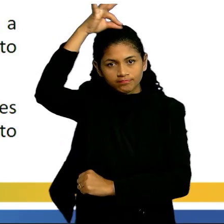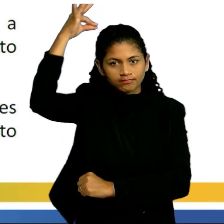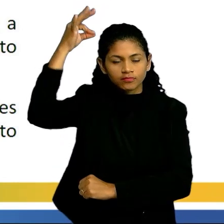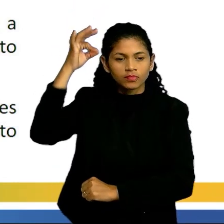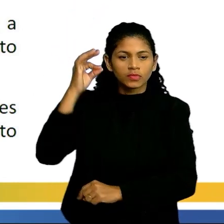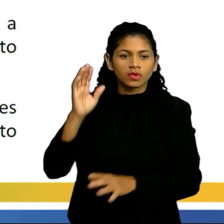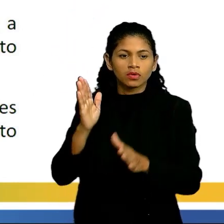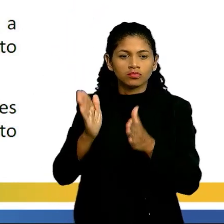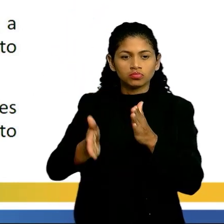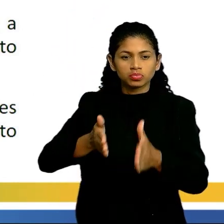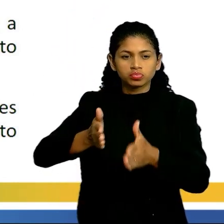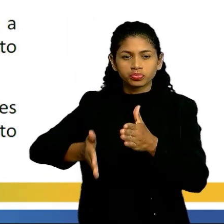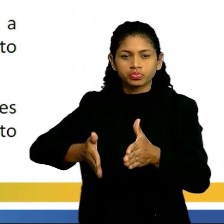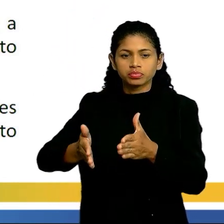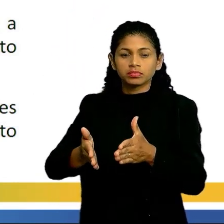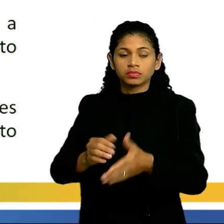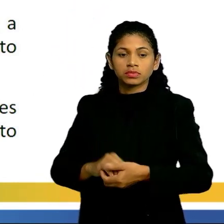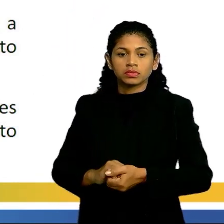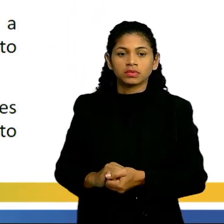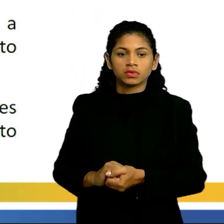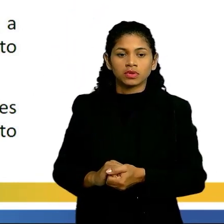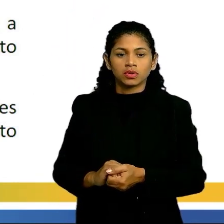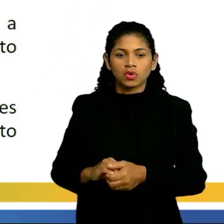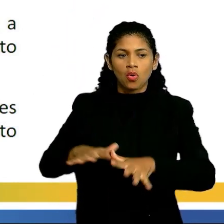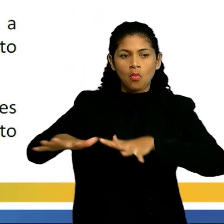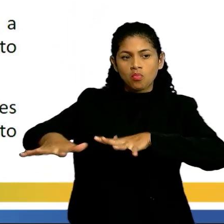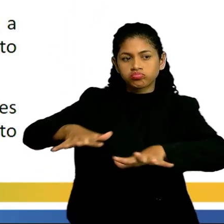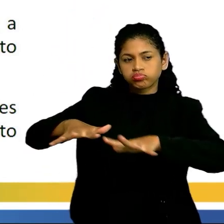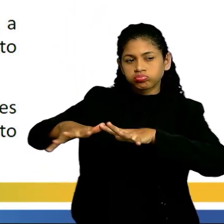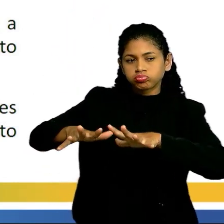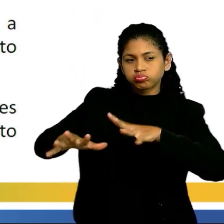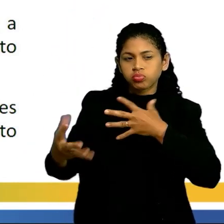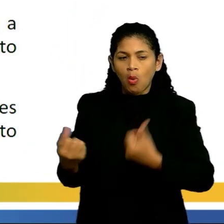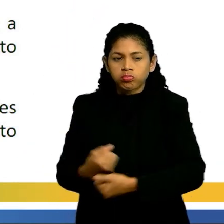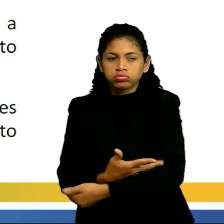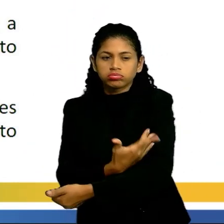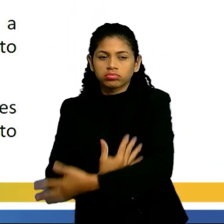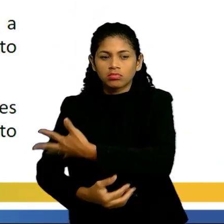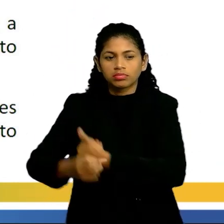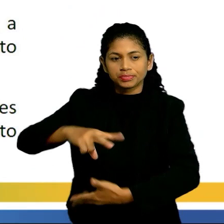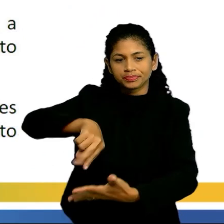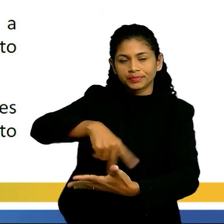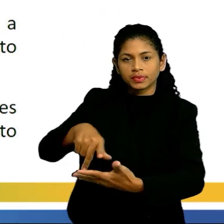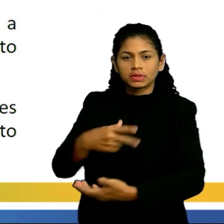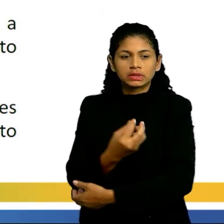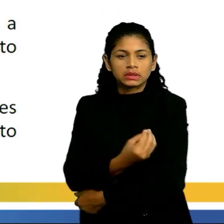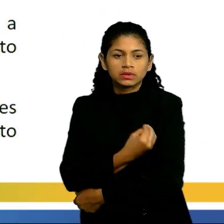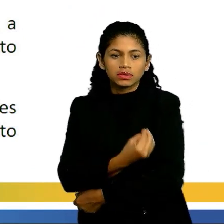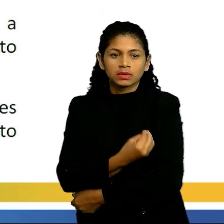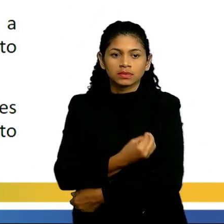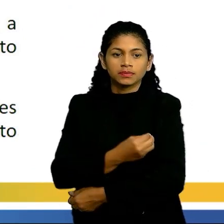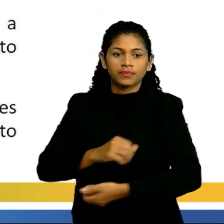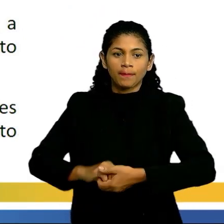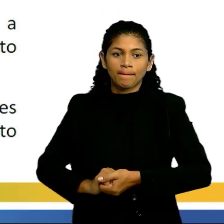à dança e à vida. Já Nietzsche criticou o primado da razão sobre o corpo.